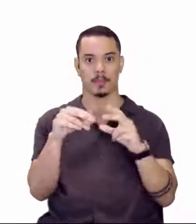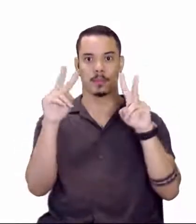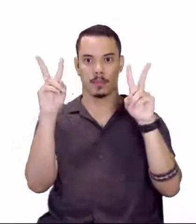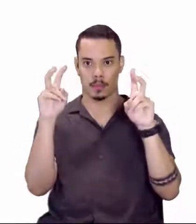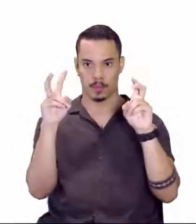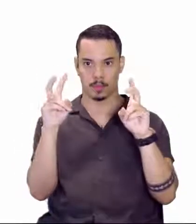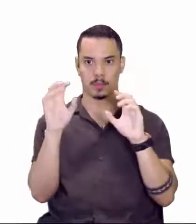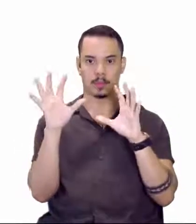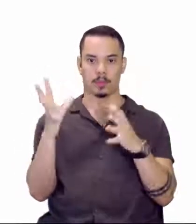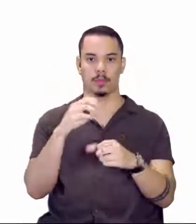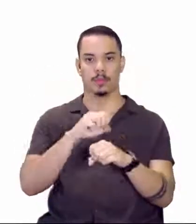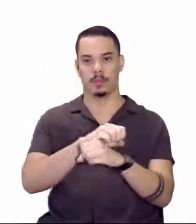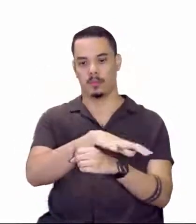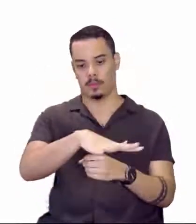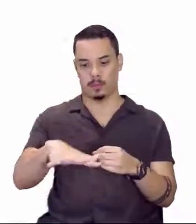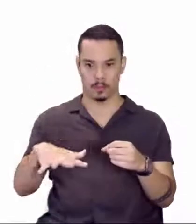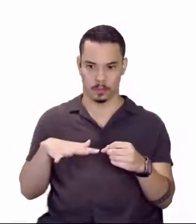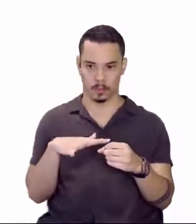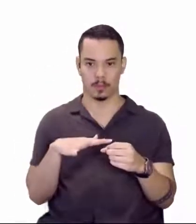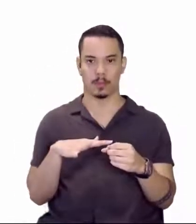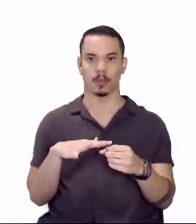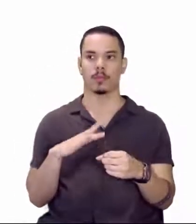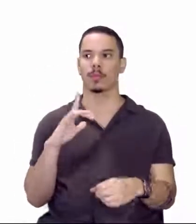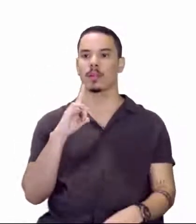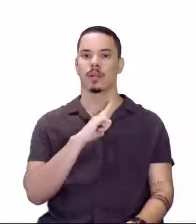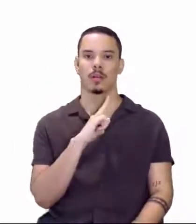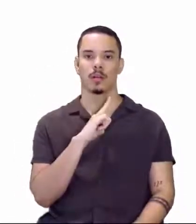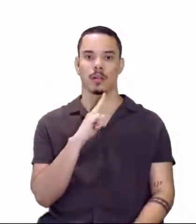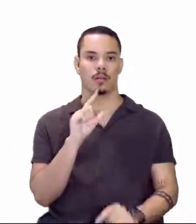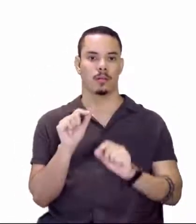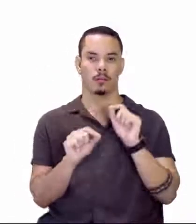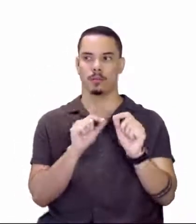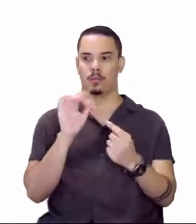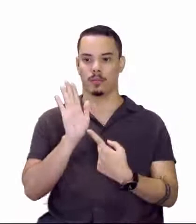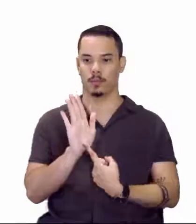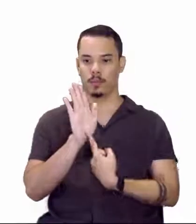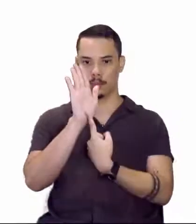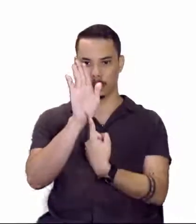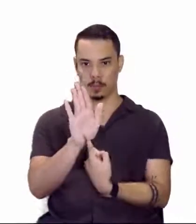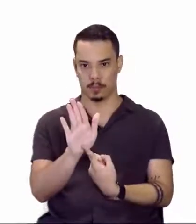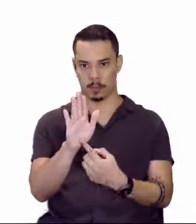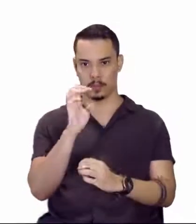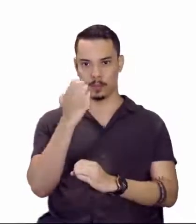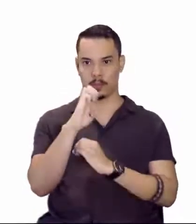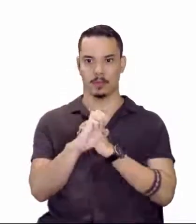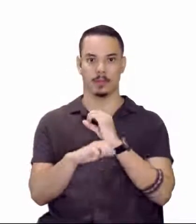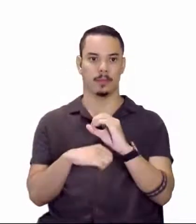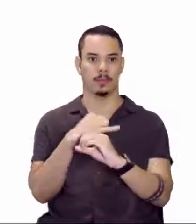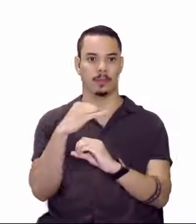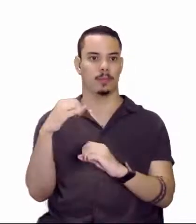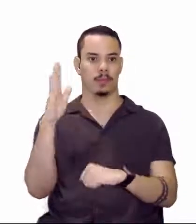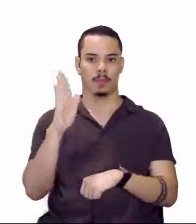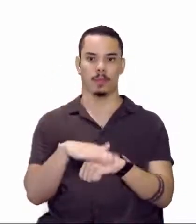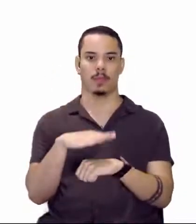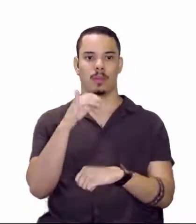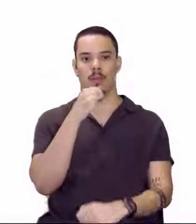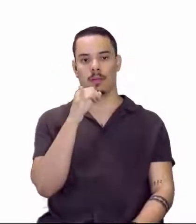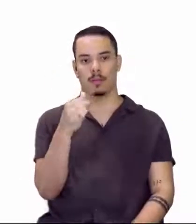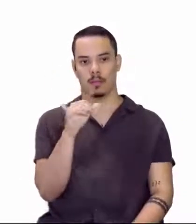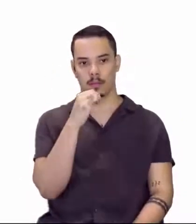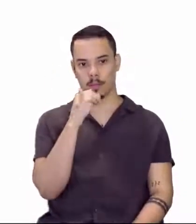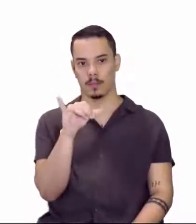transição externa, são aqueles que apresentam o elétron mais energético em um subnível D.